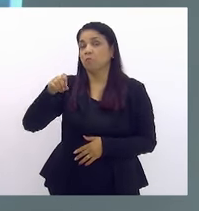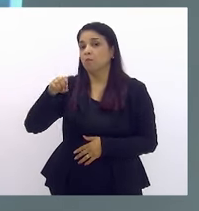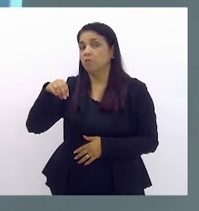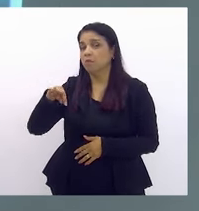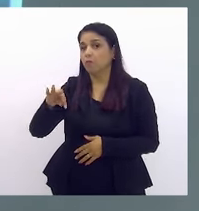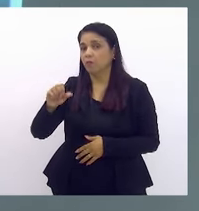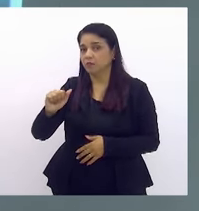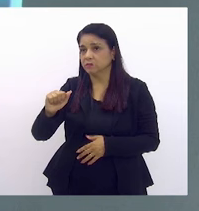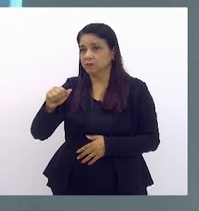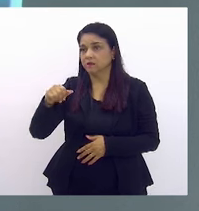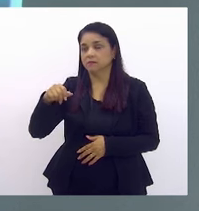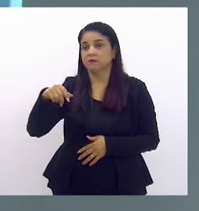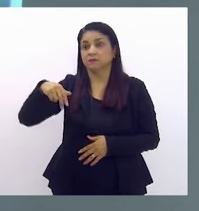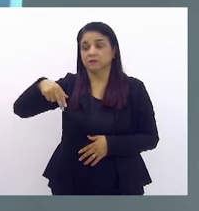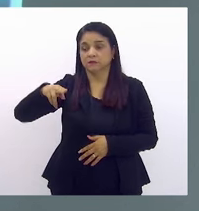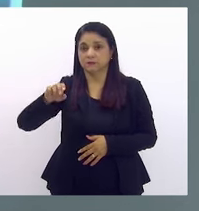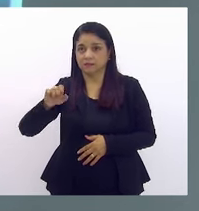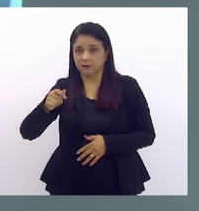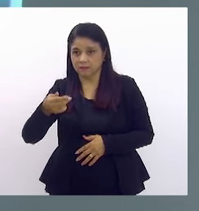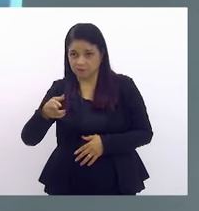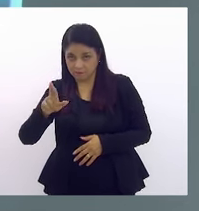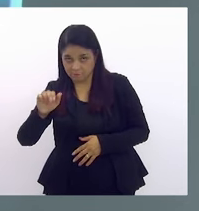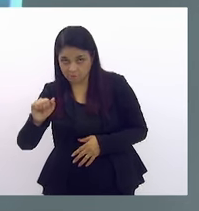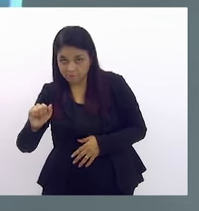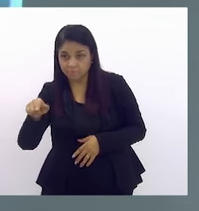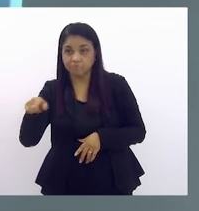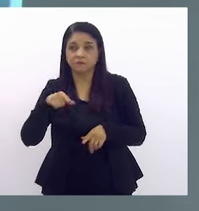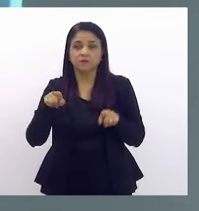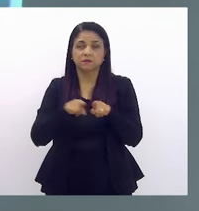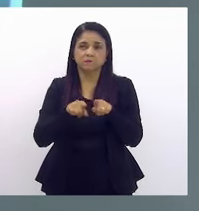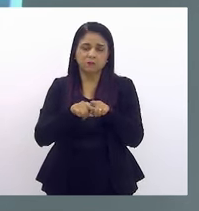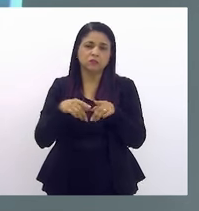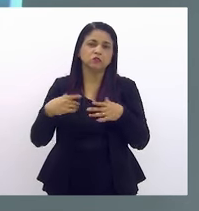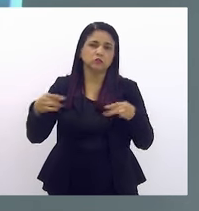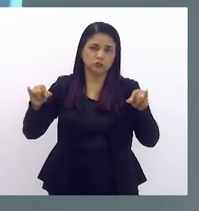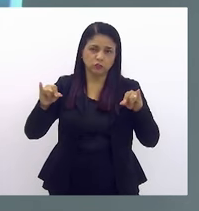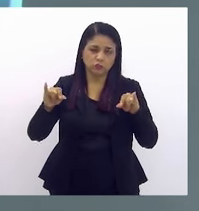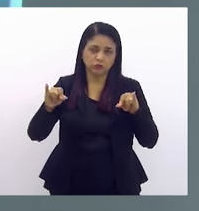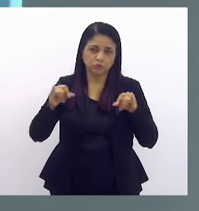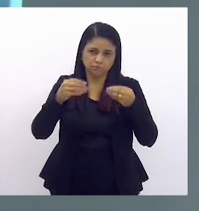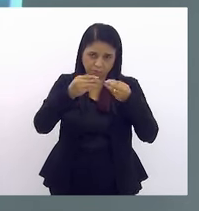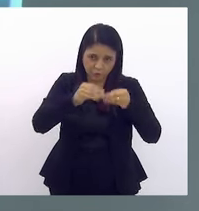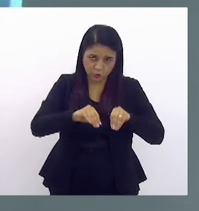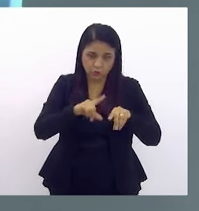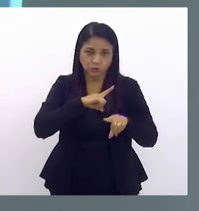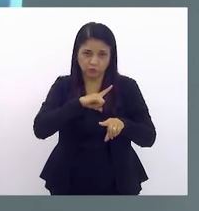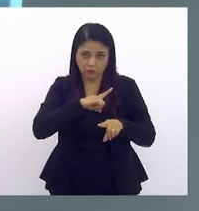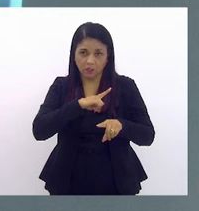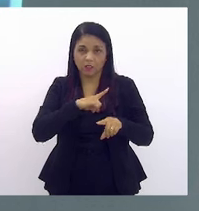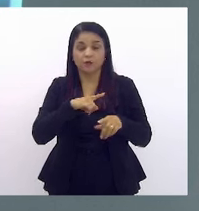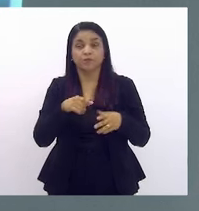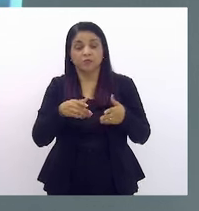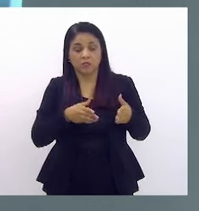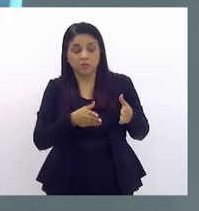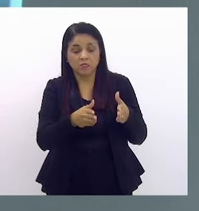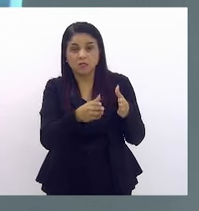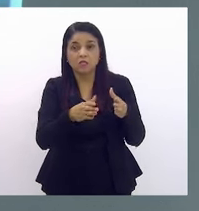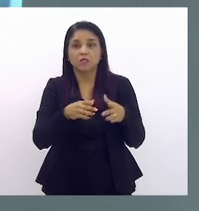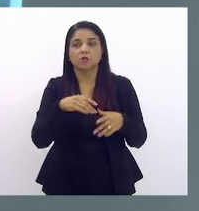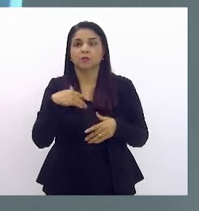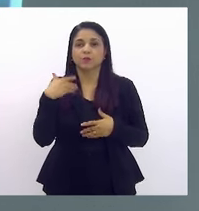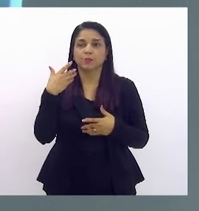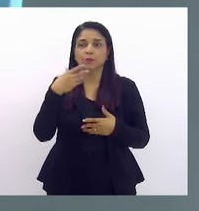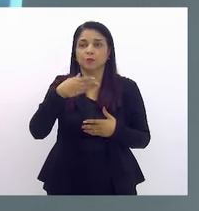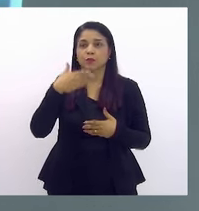Realmente, ela há pouco também sofreu coisas assim. Por aqui vem o Rio Doce, da nova captação